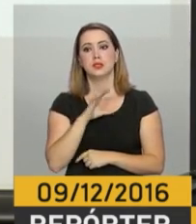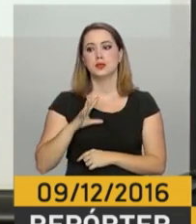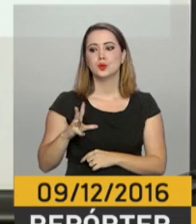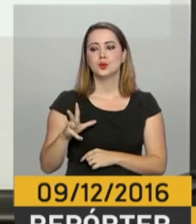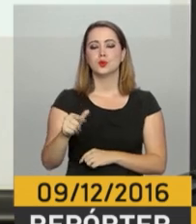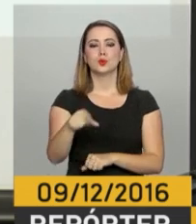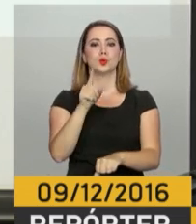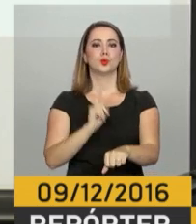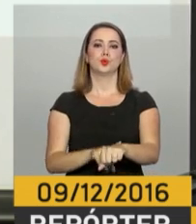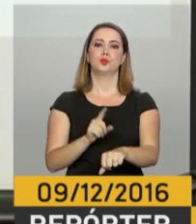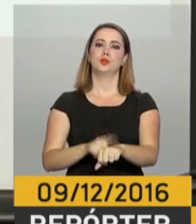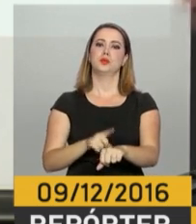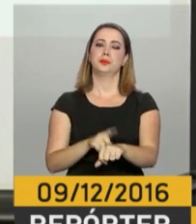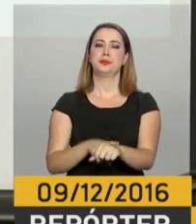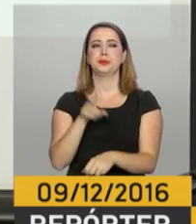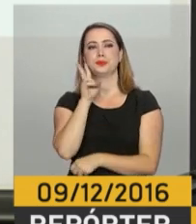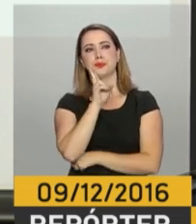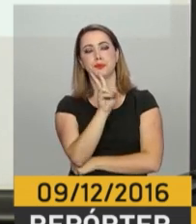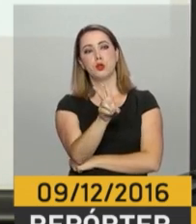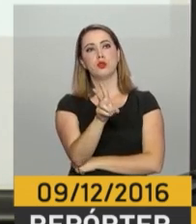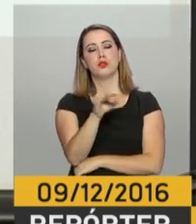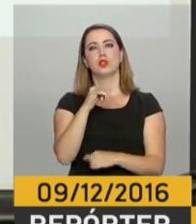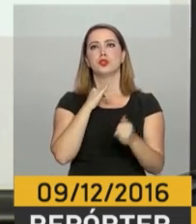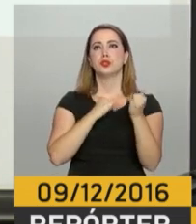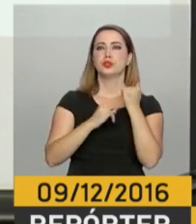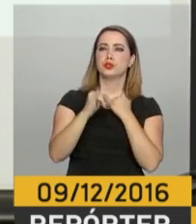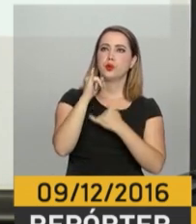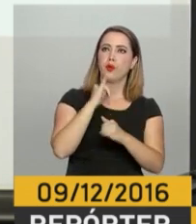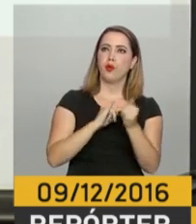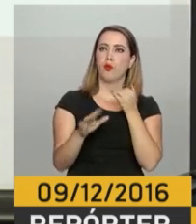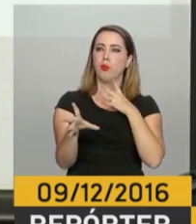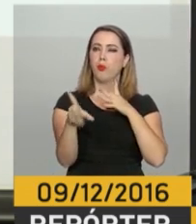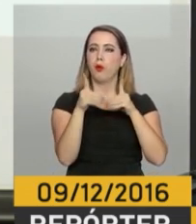todo momento eu ouço informações,